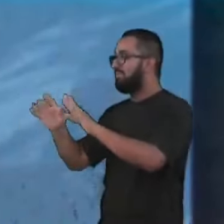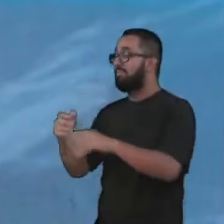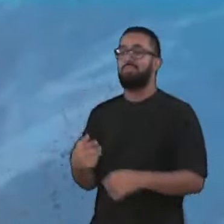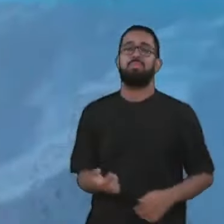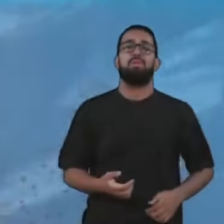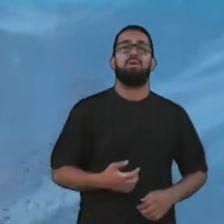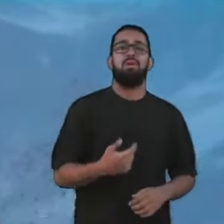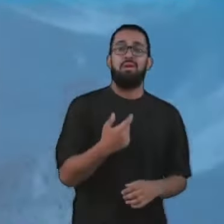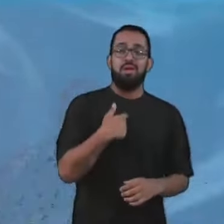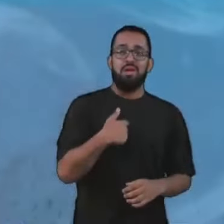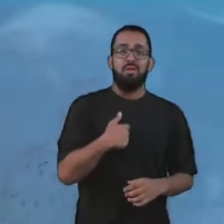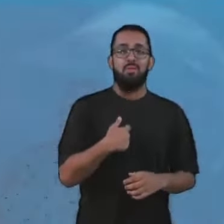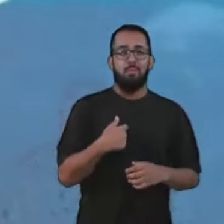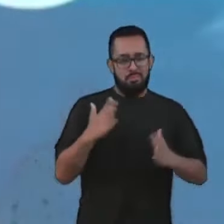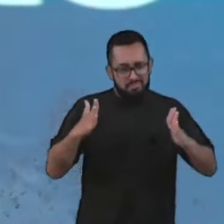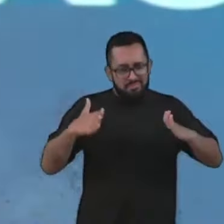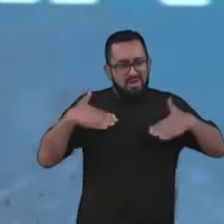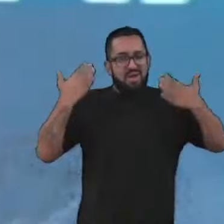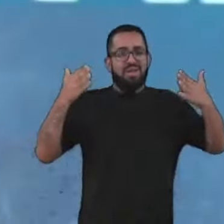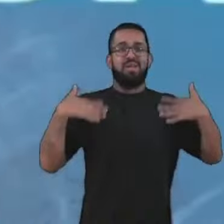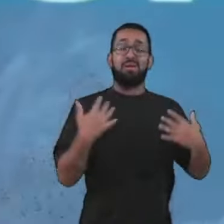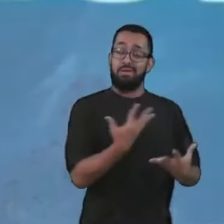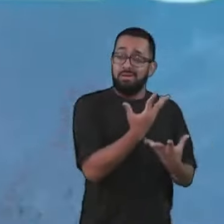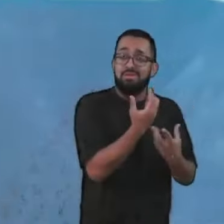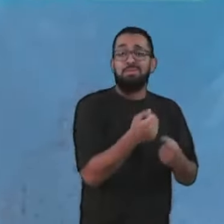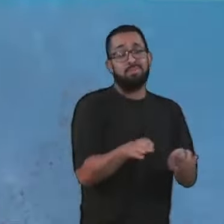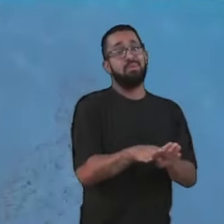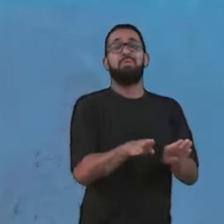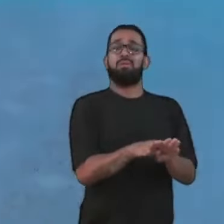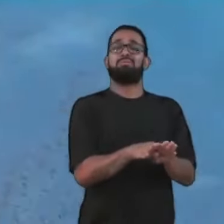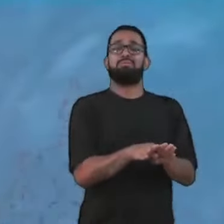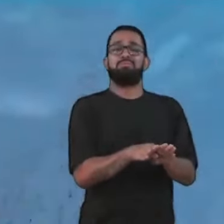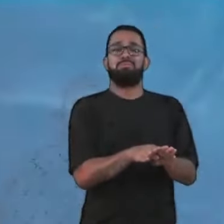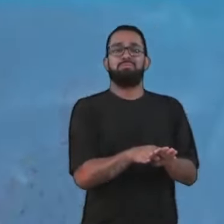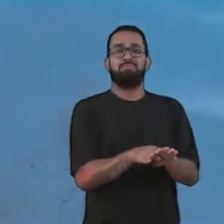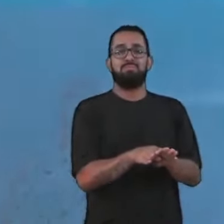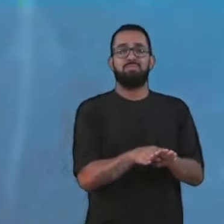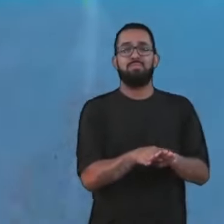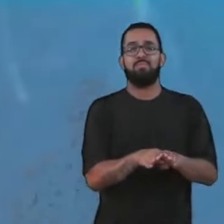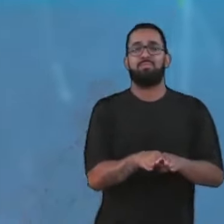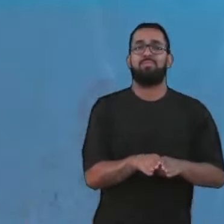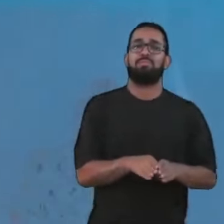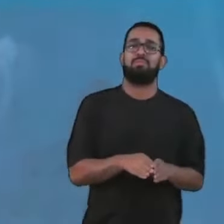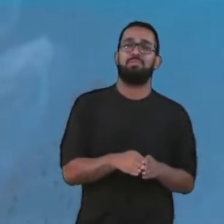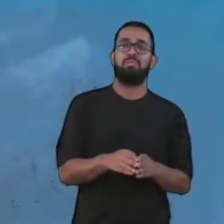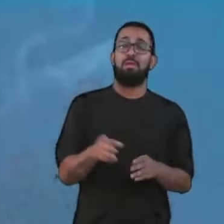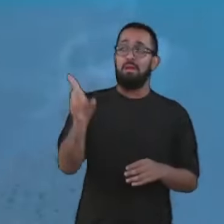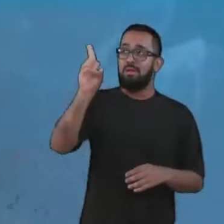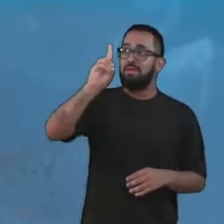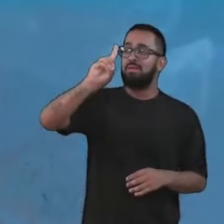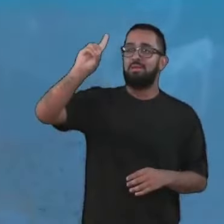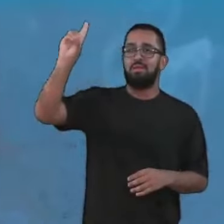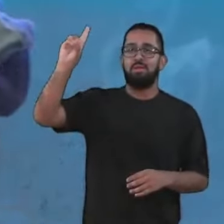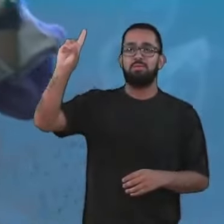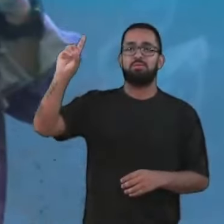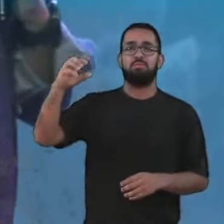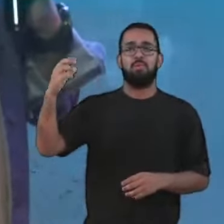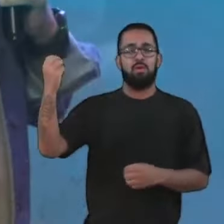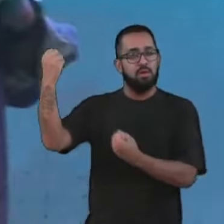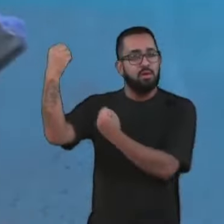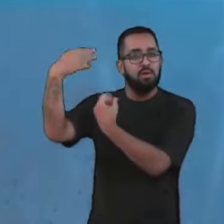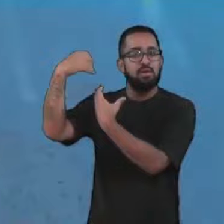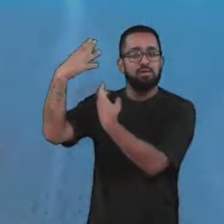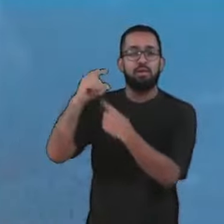amados? Melhor coisa é dar do que receber. Quando o Senhor disse isso, Ele estava dizendo